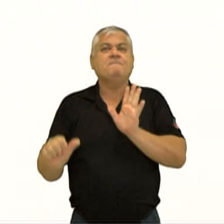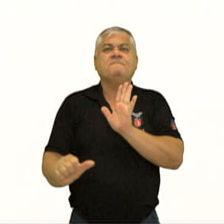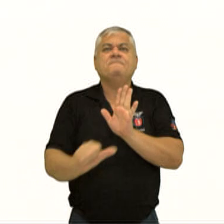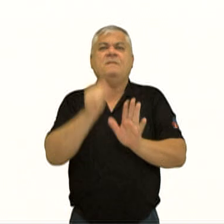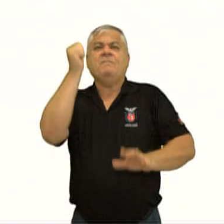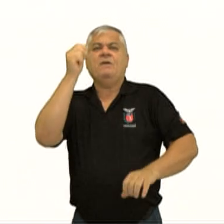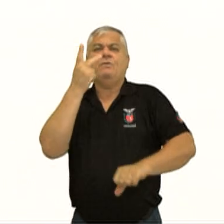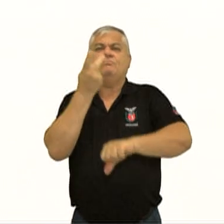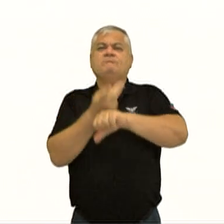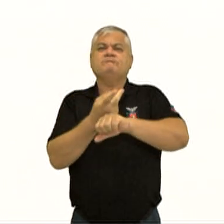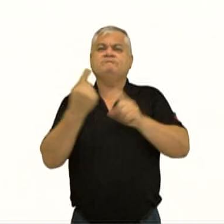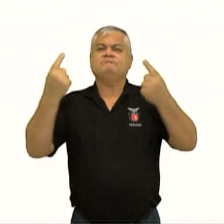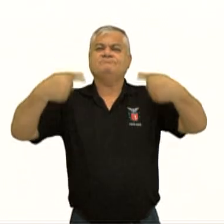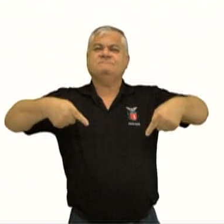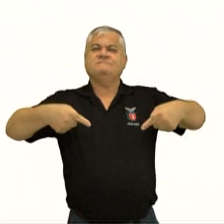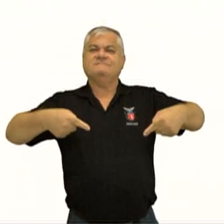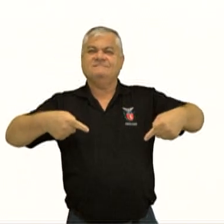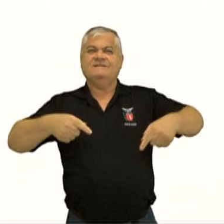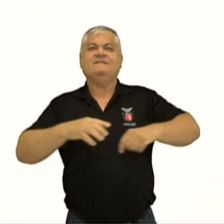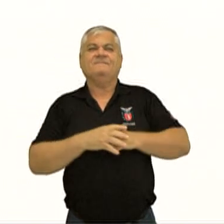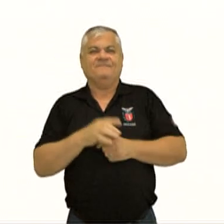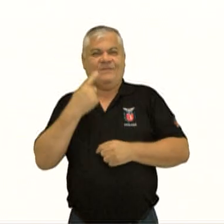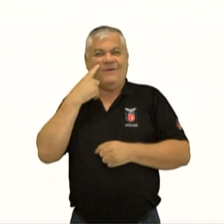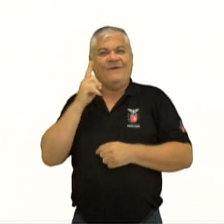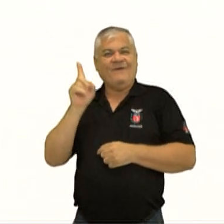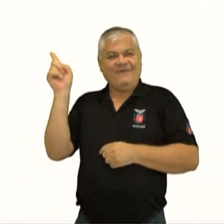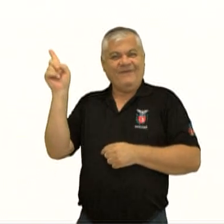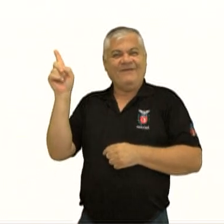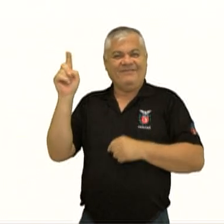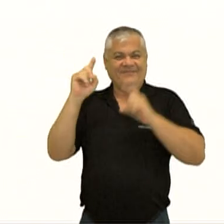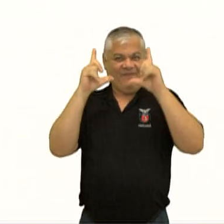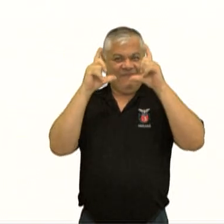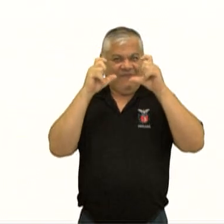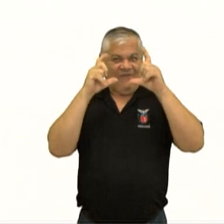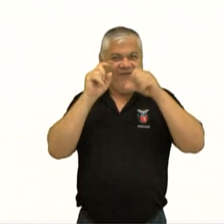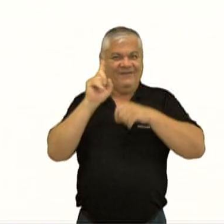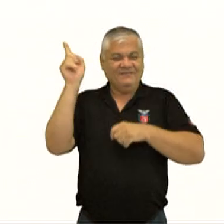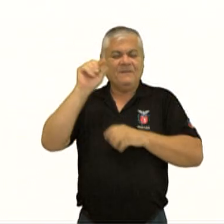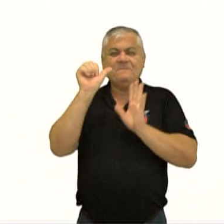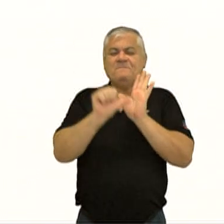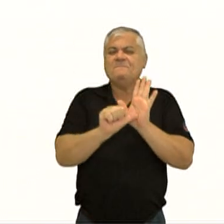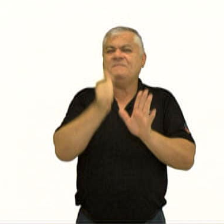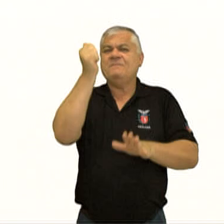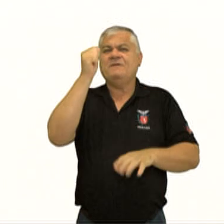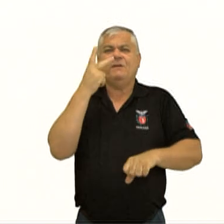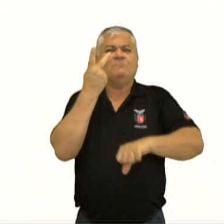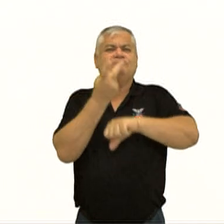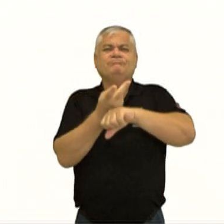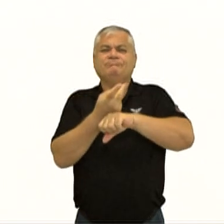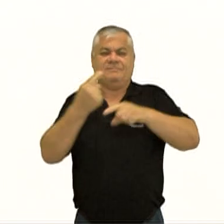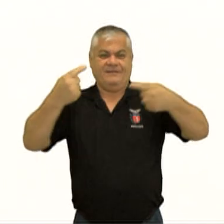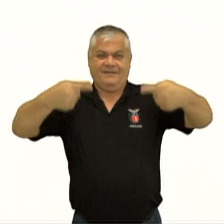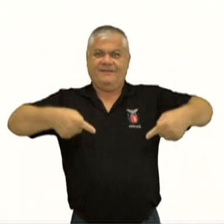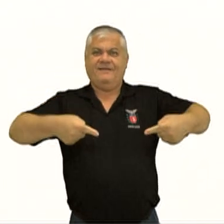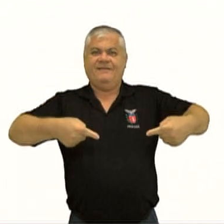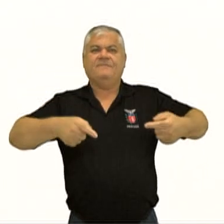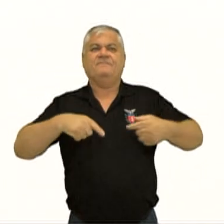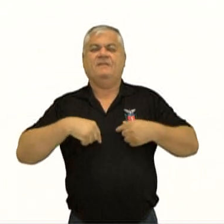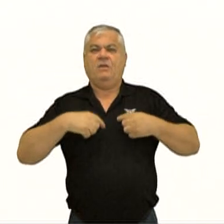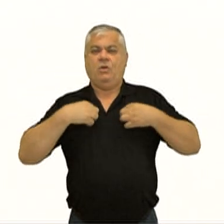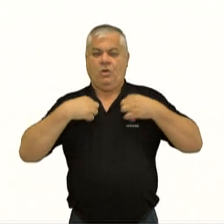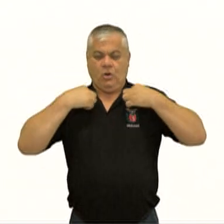de beisebol. E essa aqui é uma imagem, do primeiro campeonato brasileiro de beisebol. Na imagem, vocês podem verificar a vestimenta